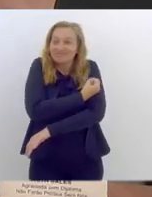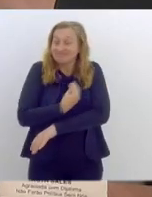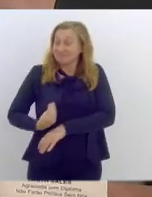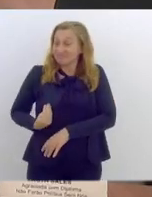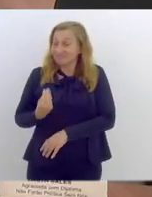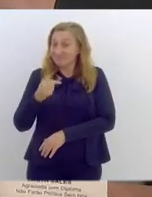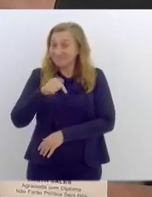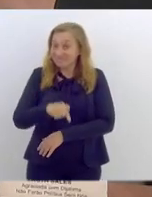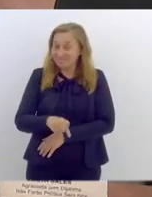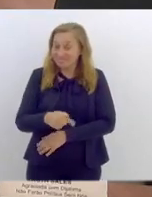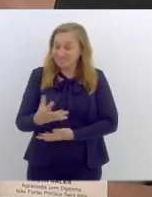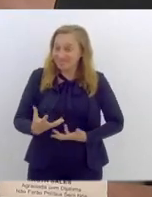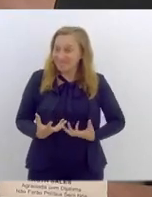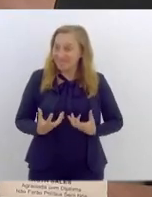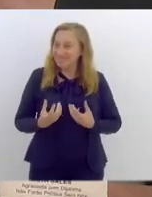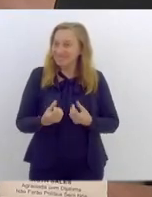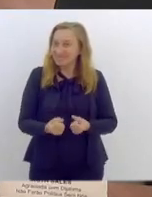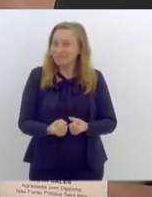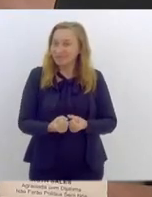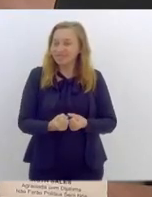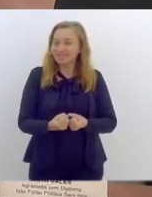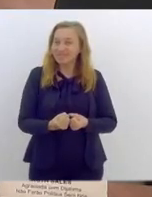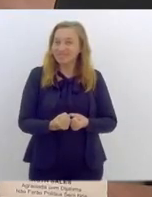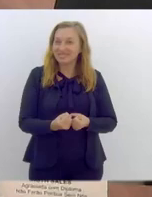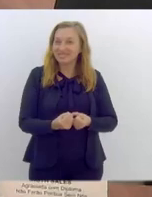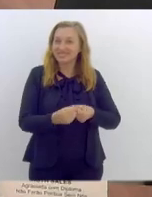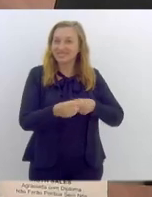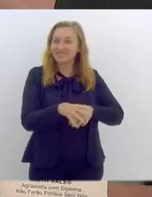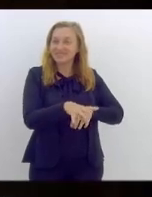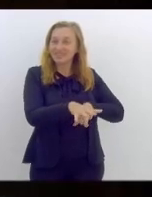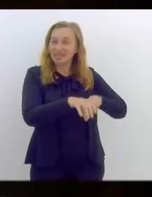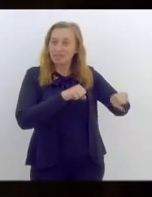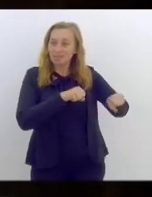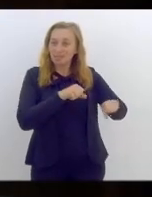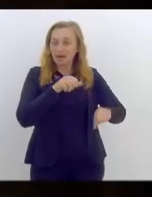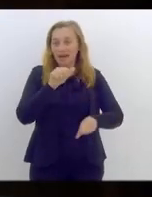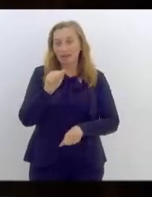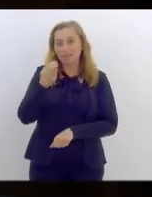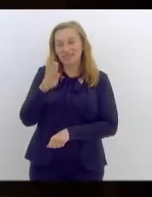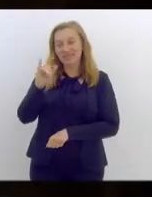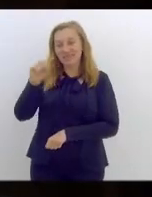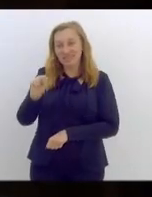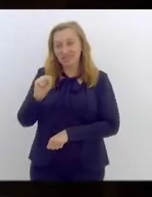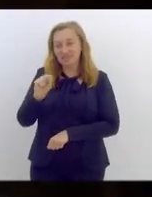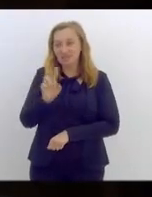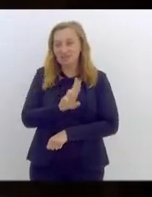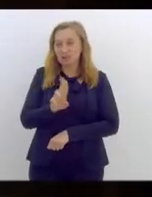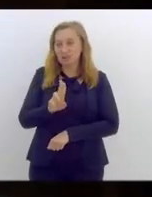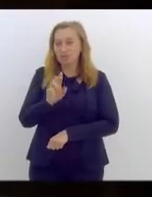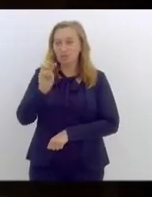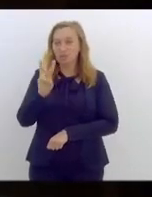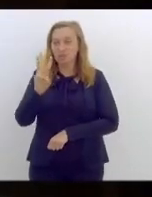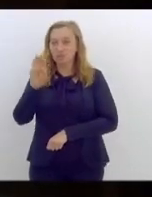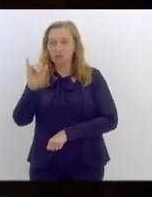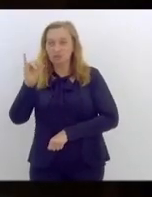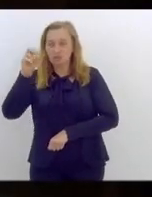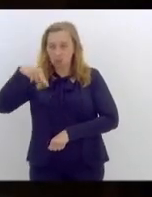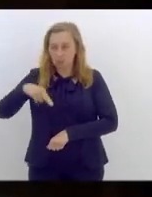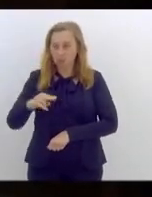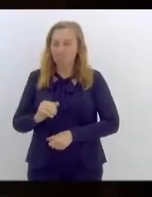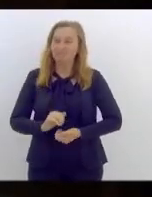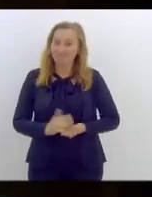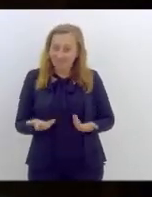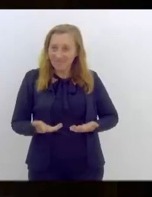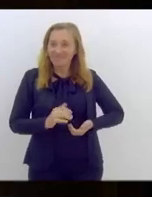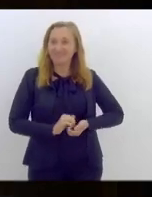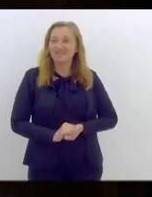aqui recebendo esse diploma Abdias do Nascimento em nome de Wilson Roberto Prudente.